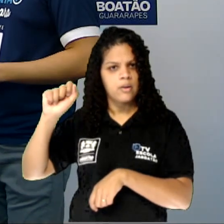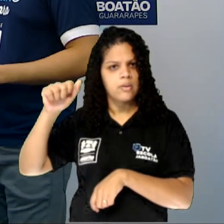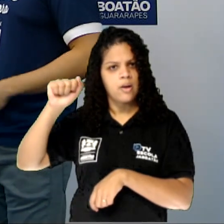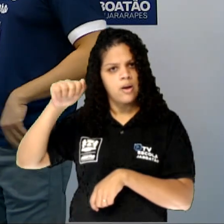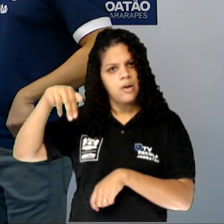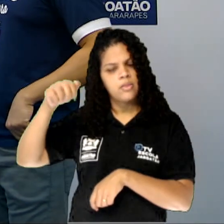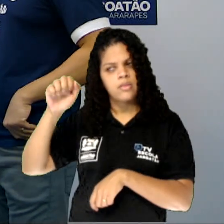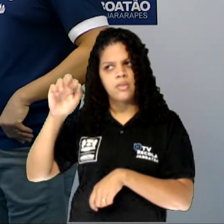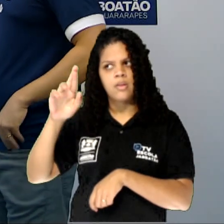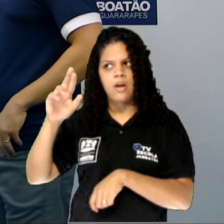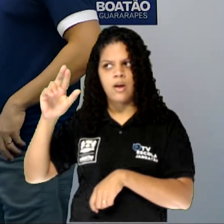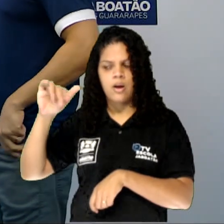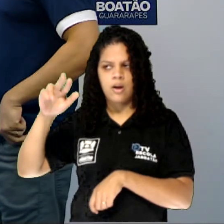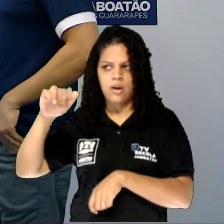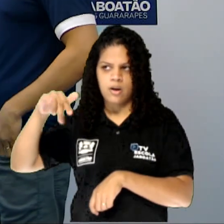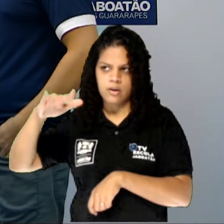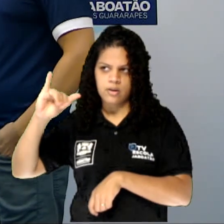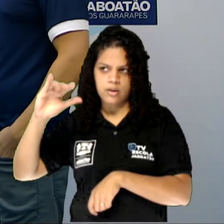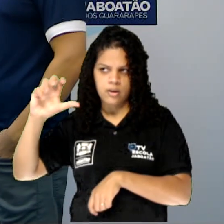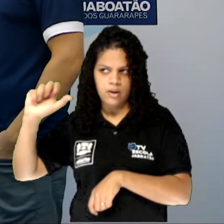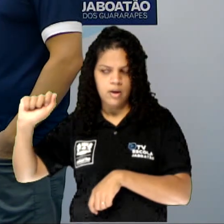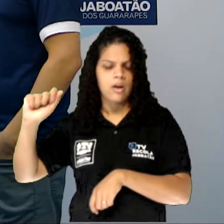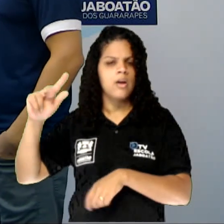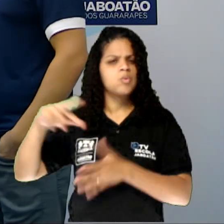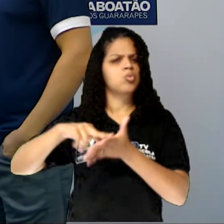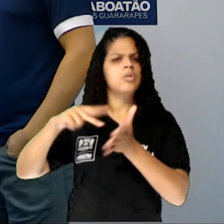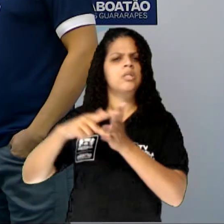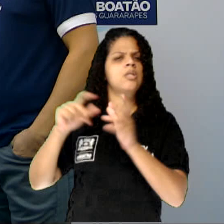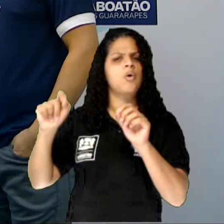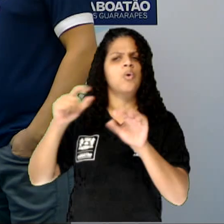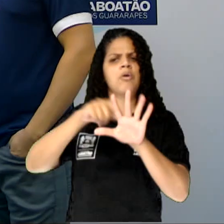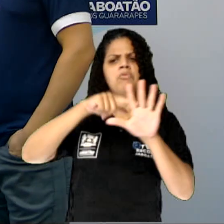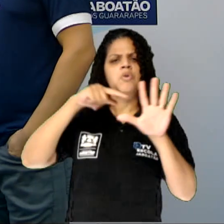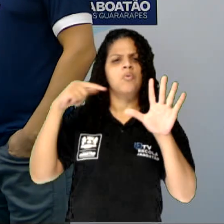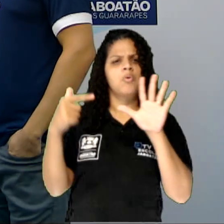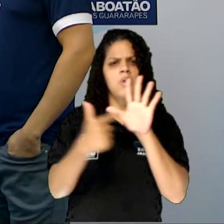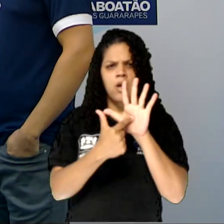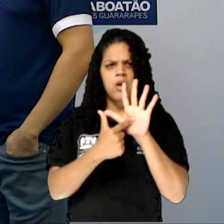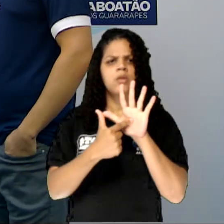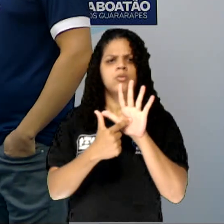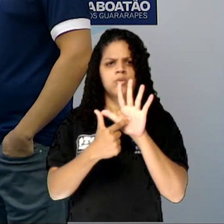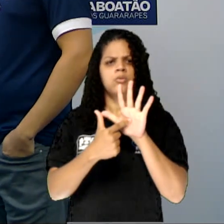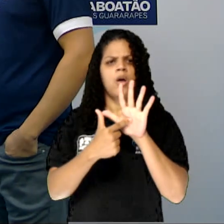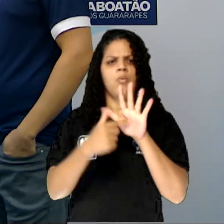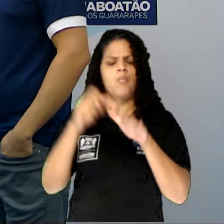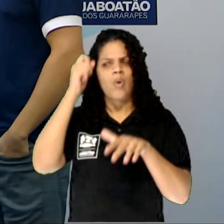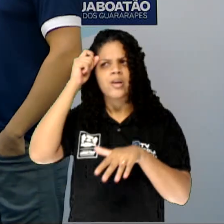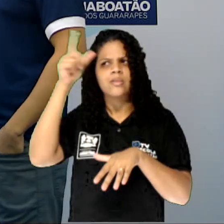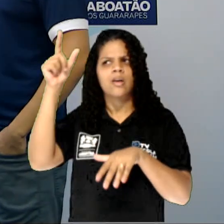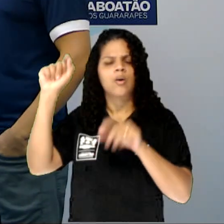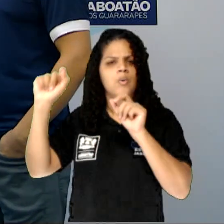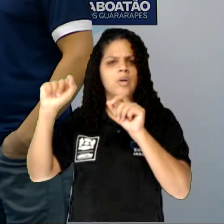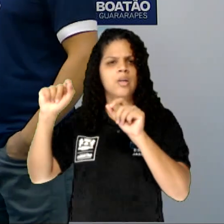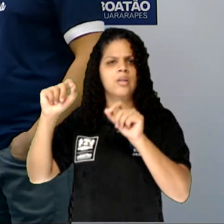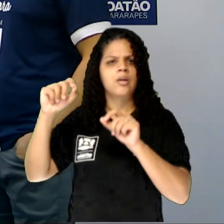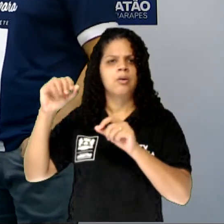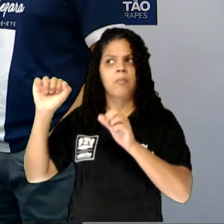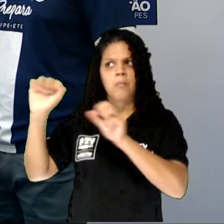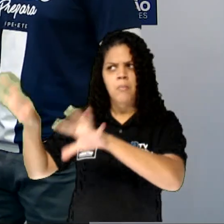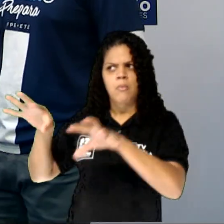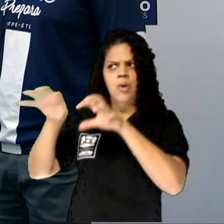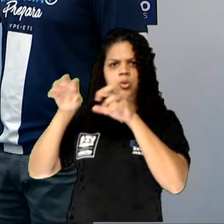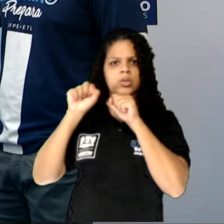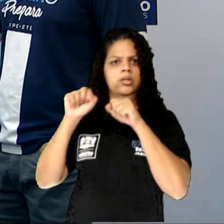é figurado. E aí ele está com essa ideia de maldição, né, que é o que o enunciado da questão nos pede. Portanto, nossa